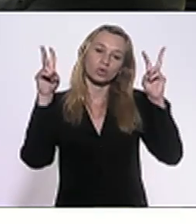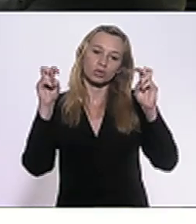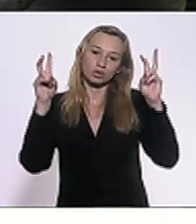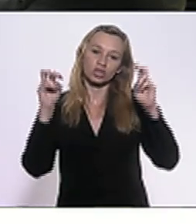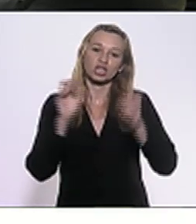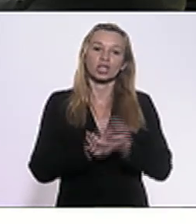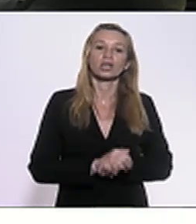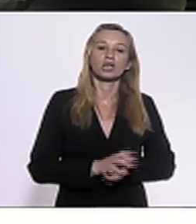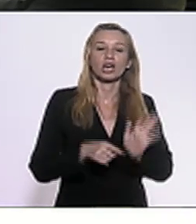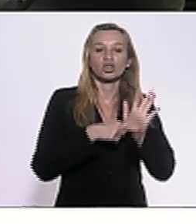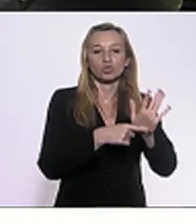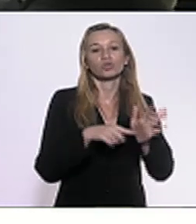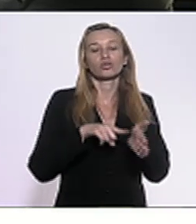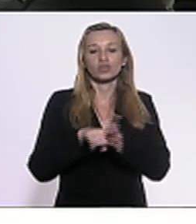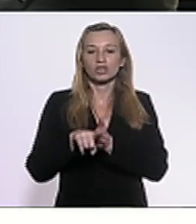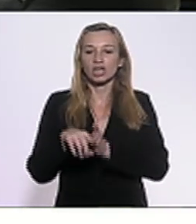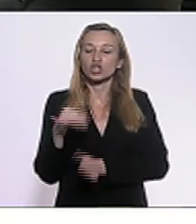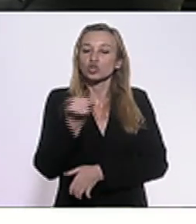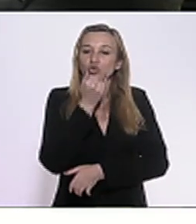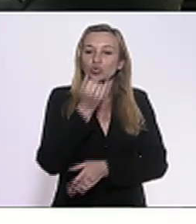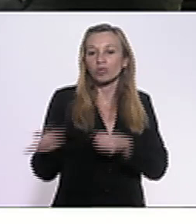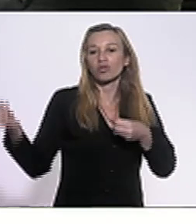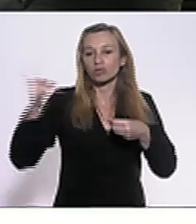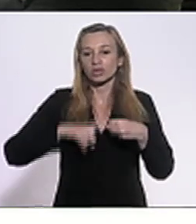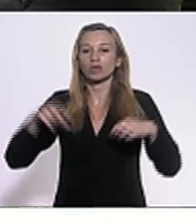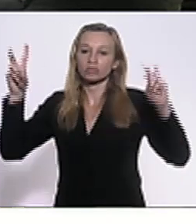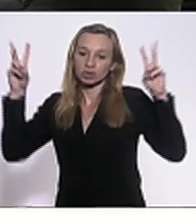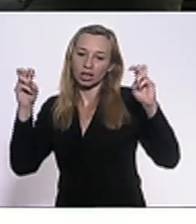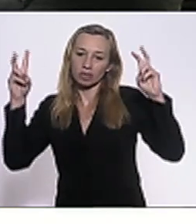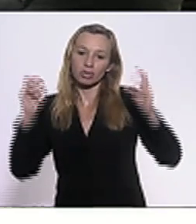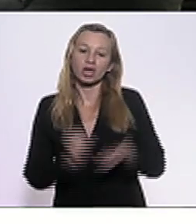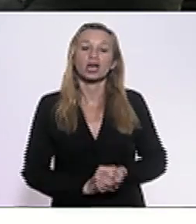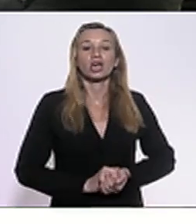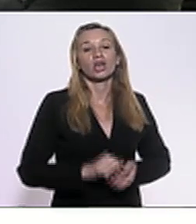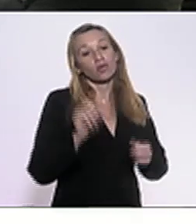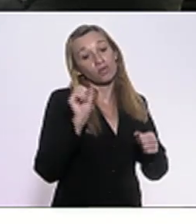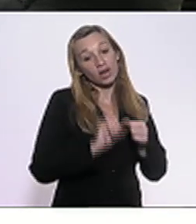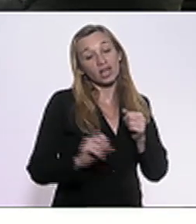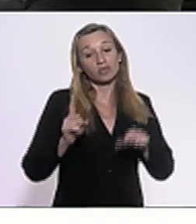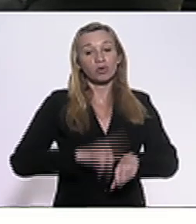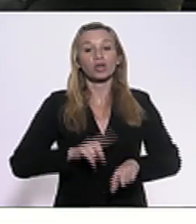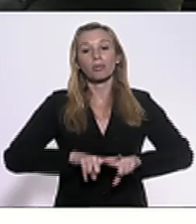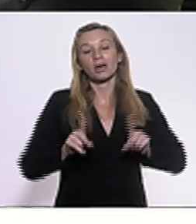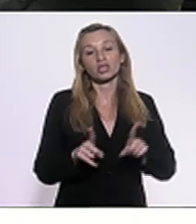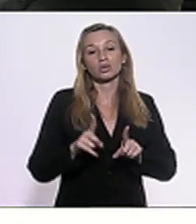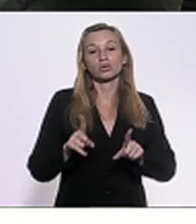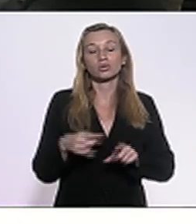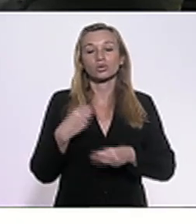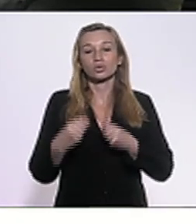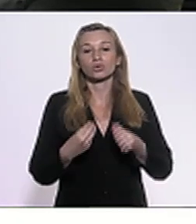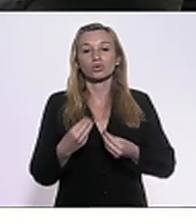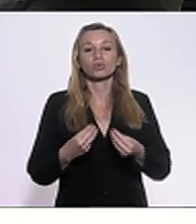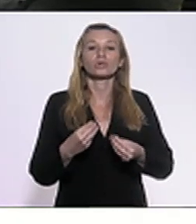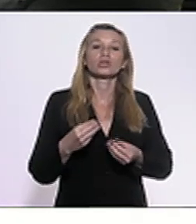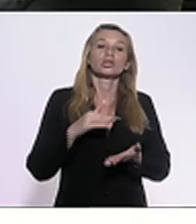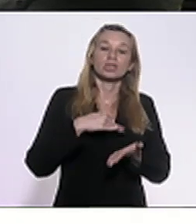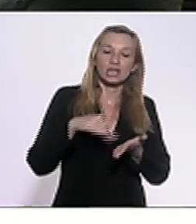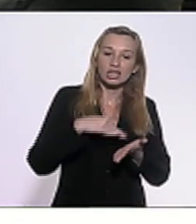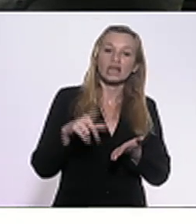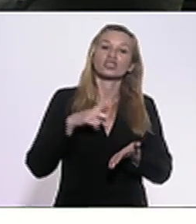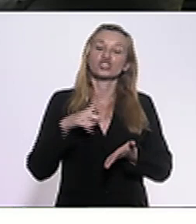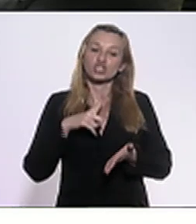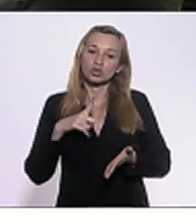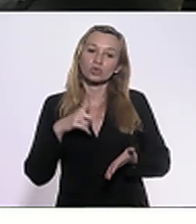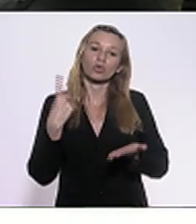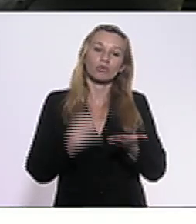regime de recuperação fiscal. Desculpa voltar ao tema, eu faria no momento, mas como o secretário tinha o compromisso, eu deixei